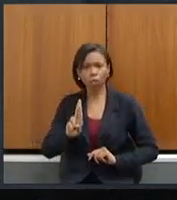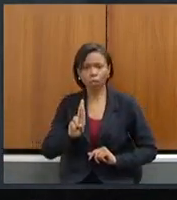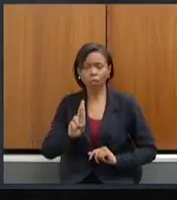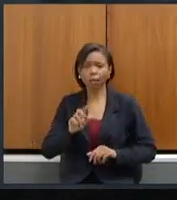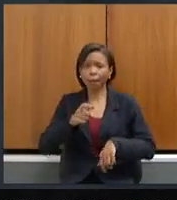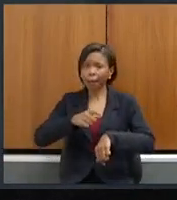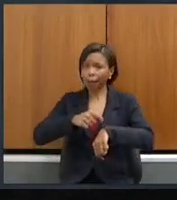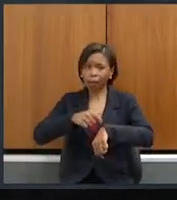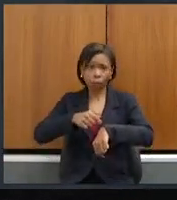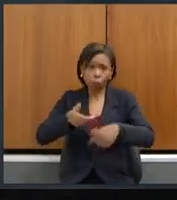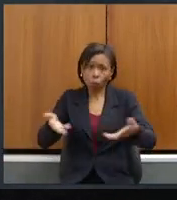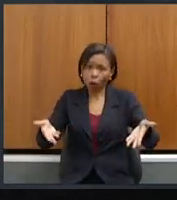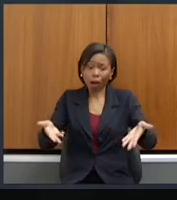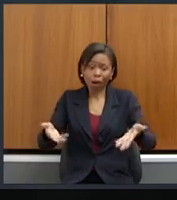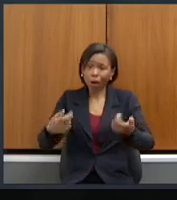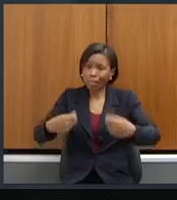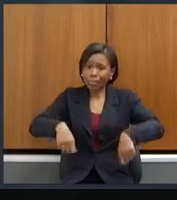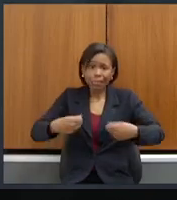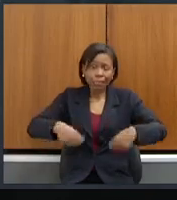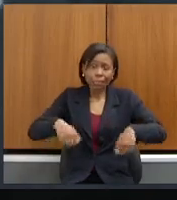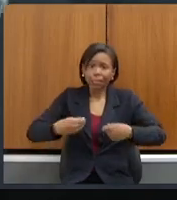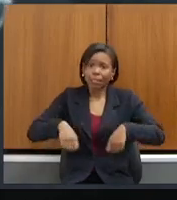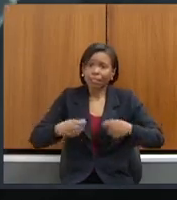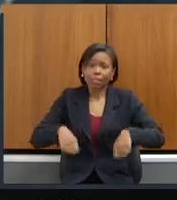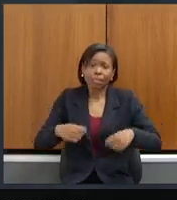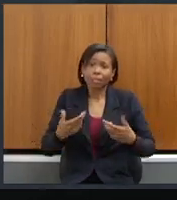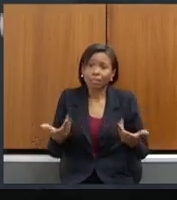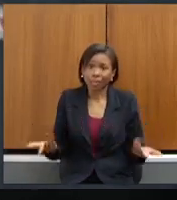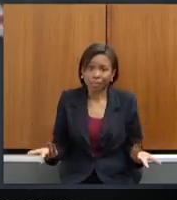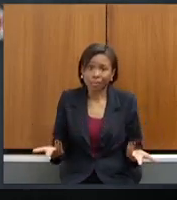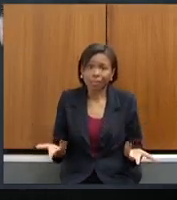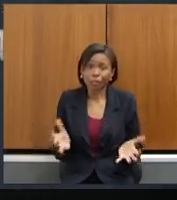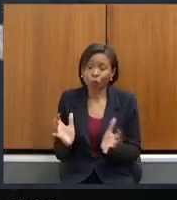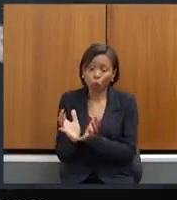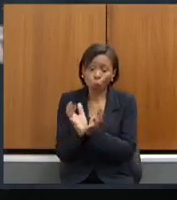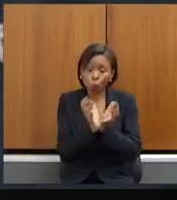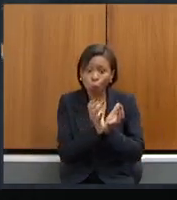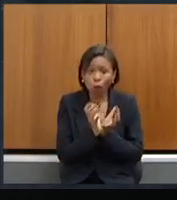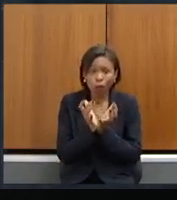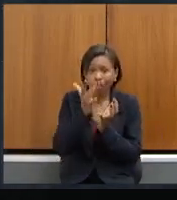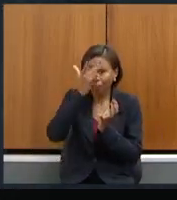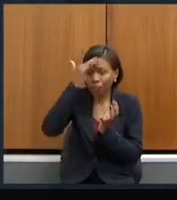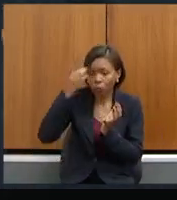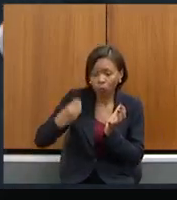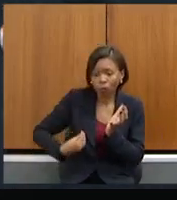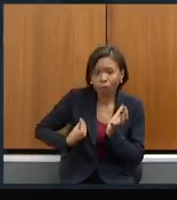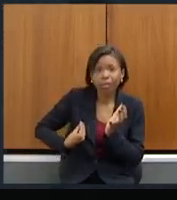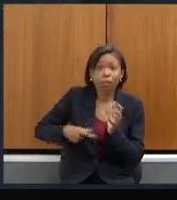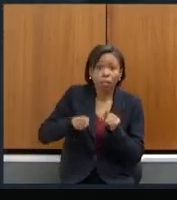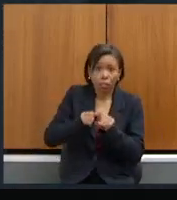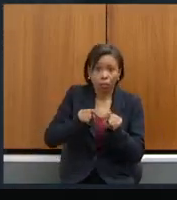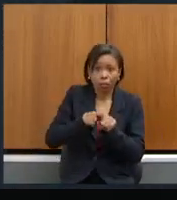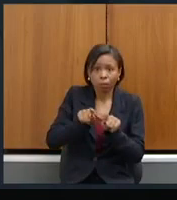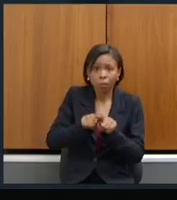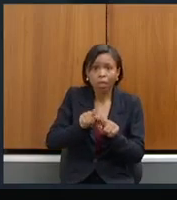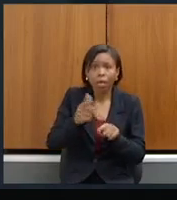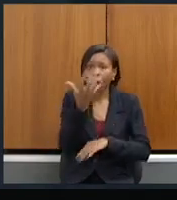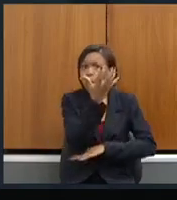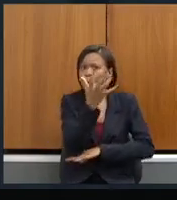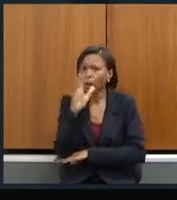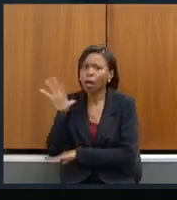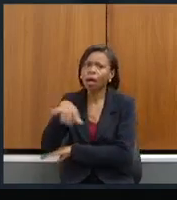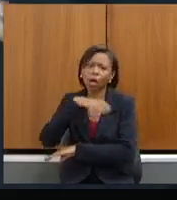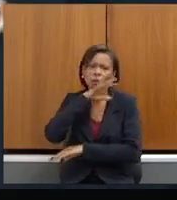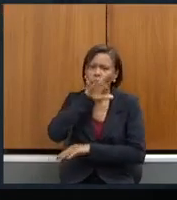momento de um estado de necessidade dos seres vivos isso o homem e também o meio ambiente